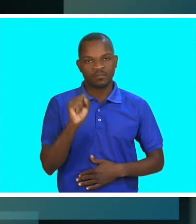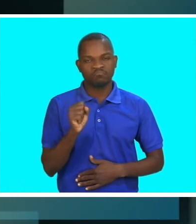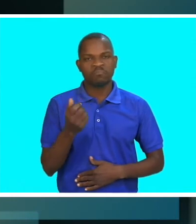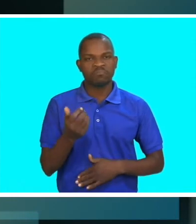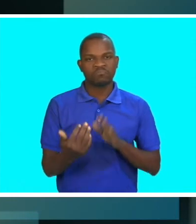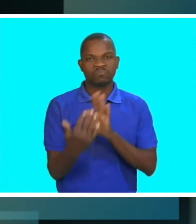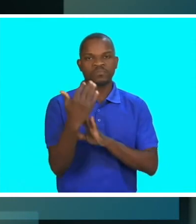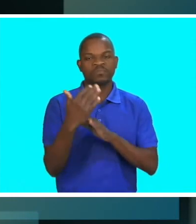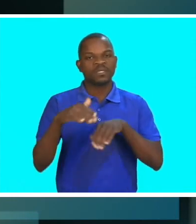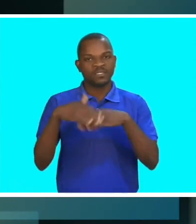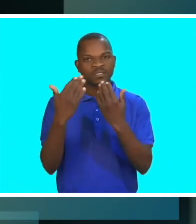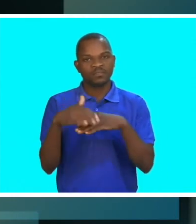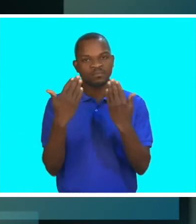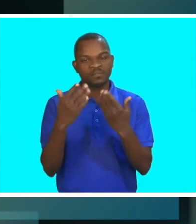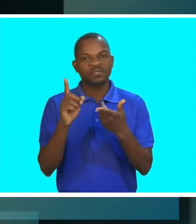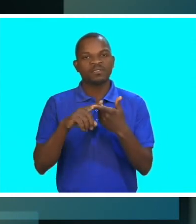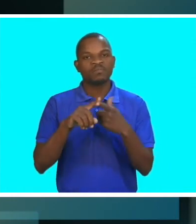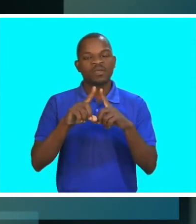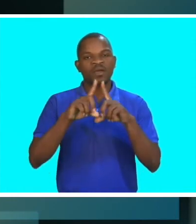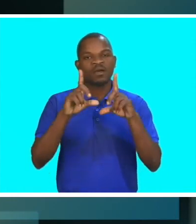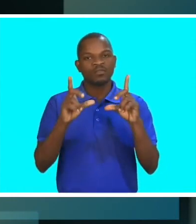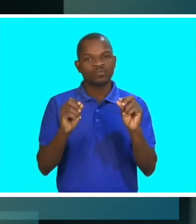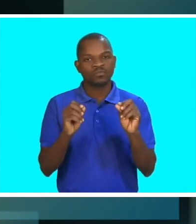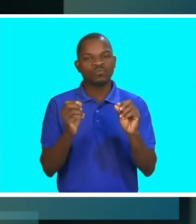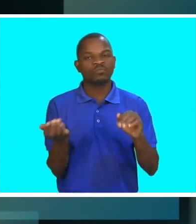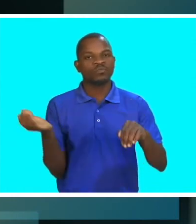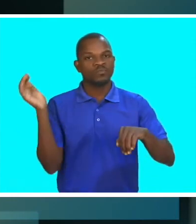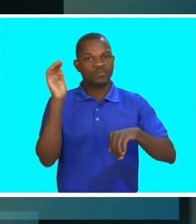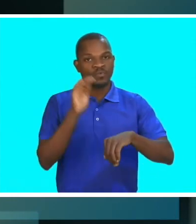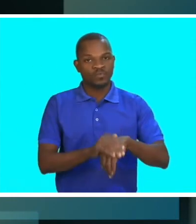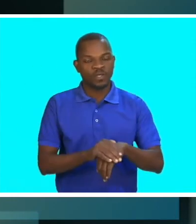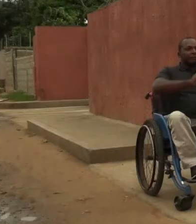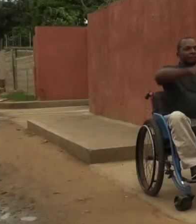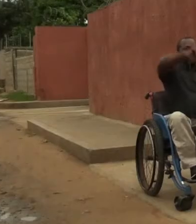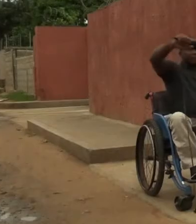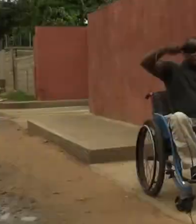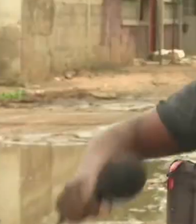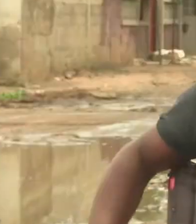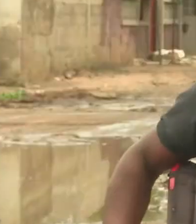e tudo sobre o seu nível académico e seu percurso sobretudo.